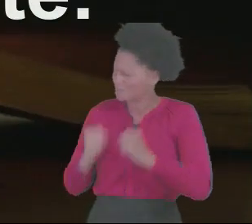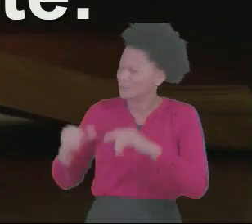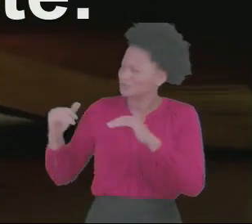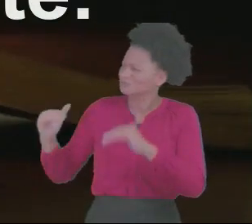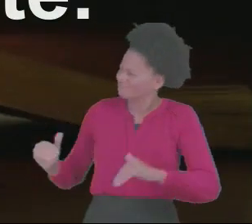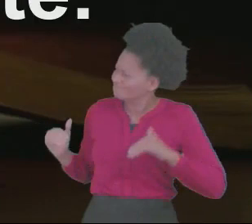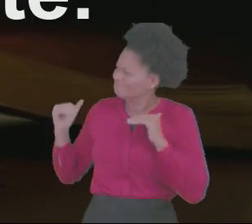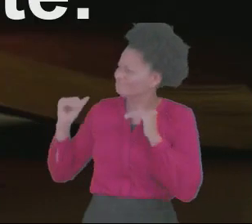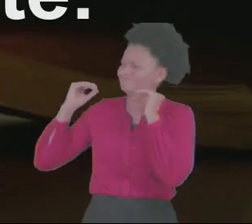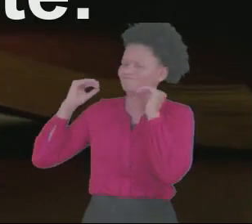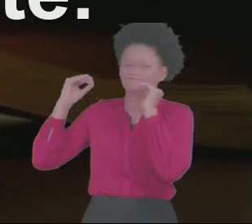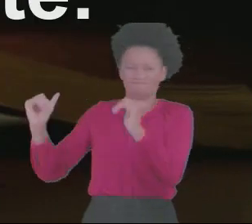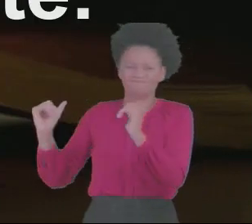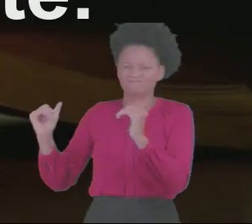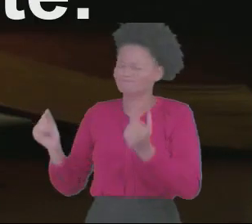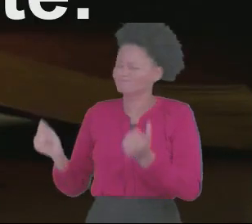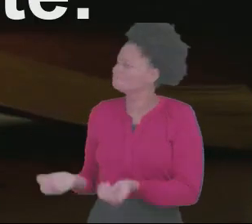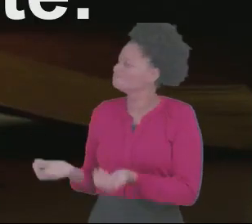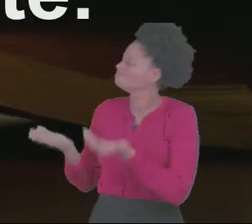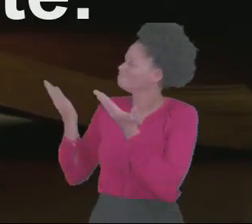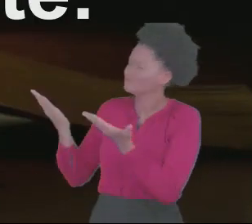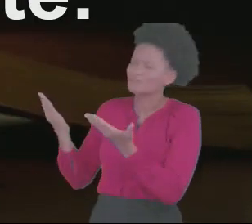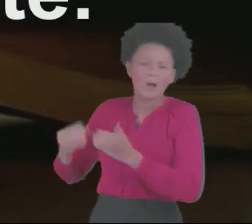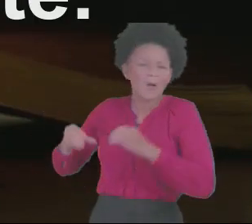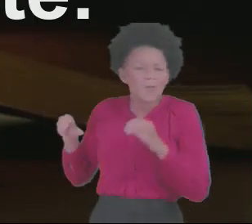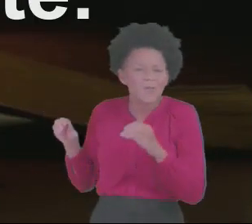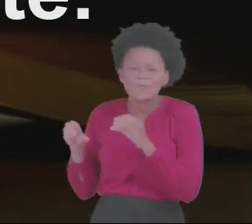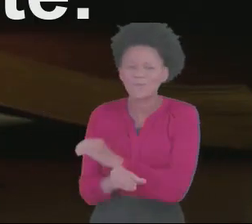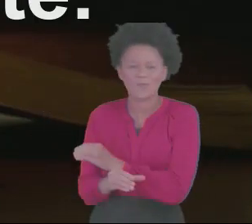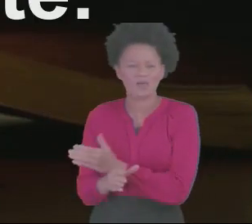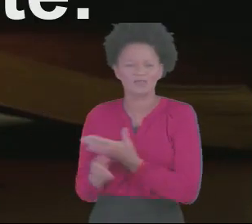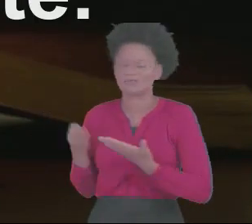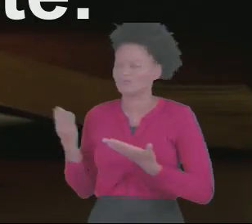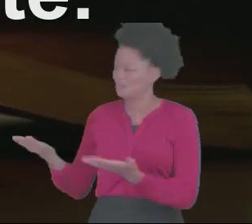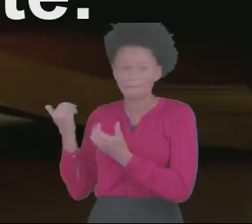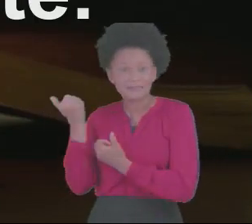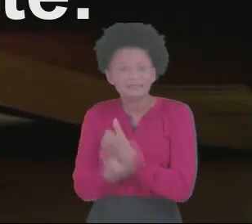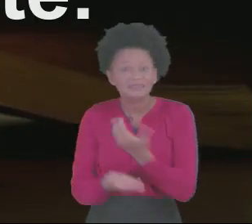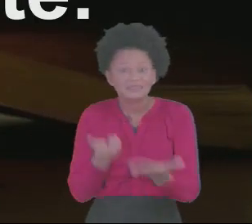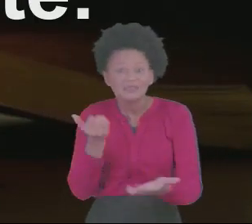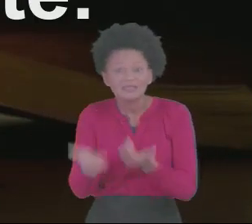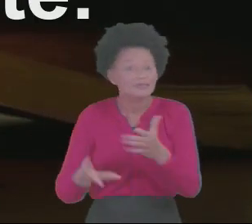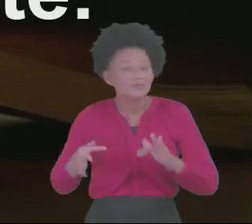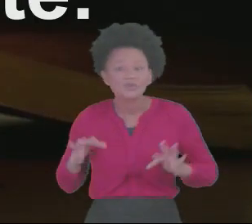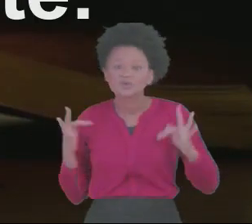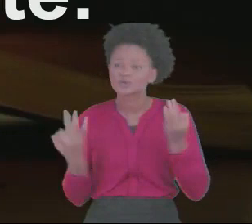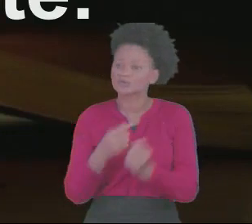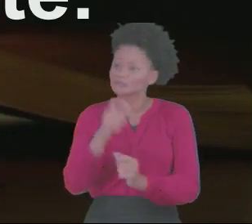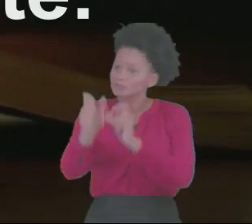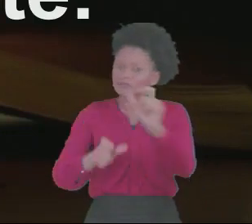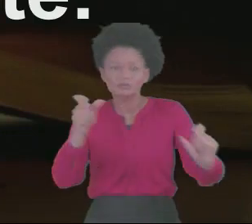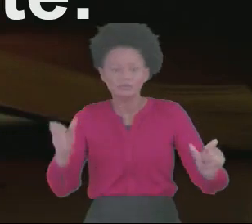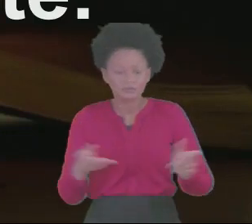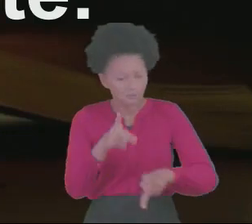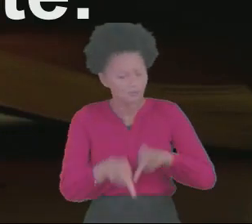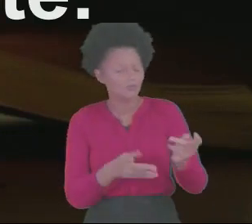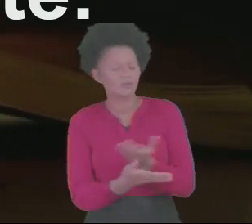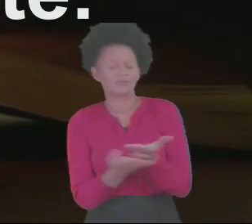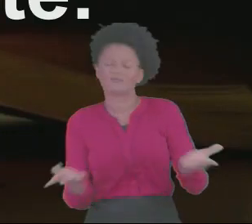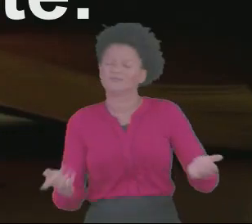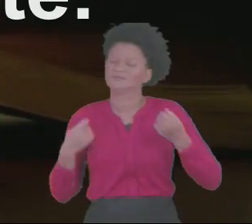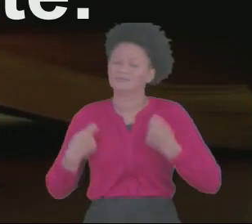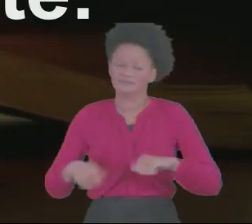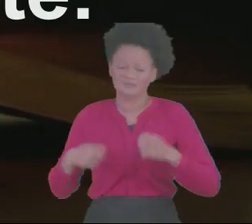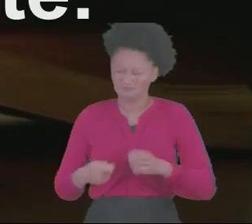soberano que é suficiente para dar tudo quanto o povo precisava isso é